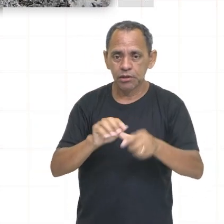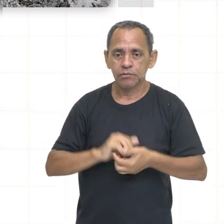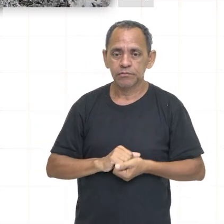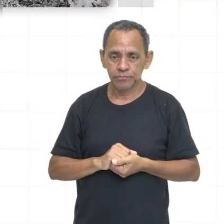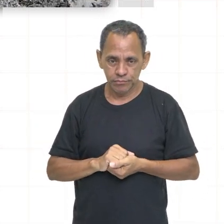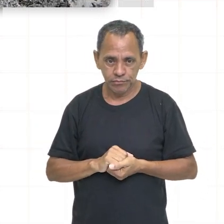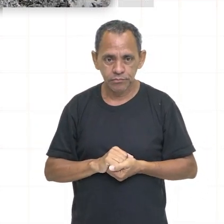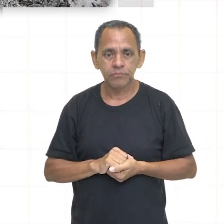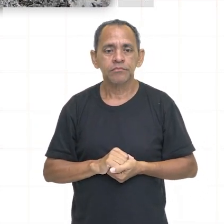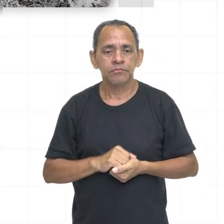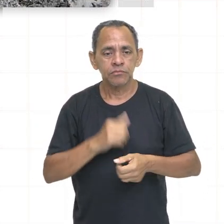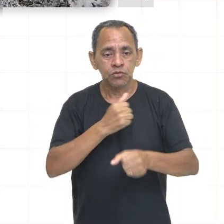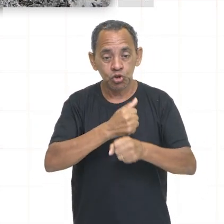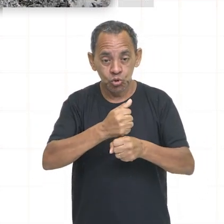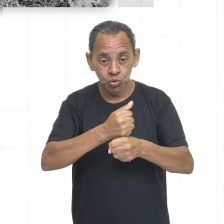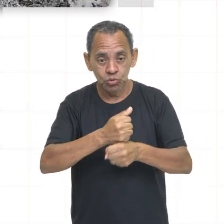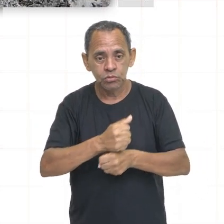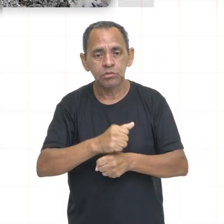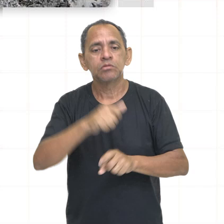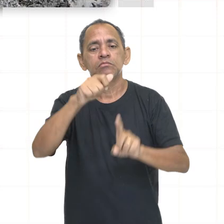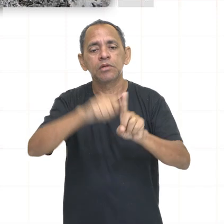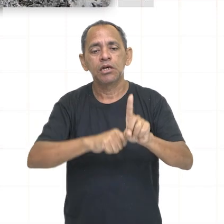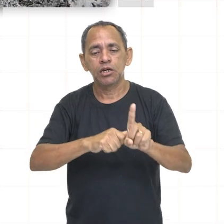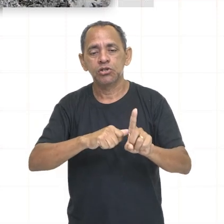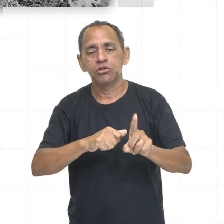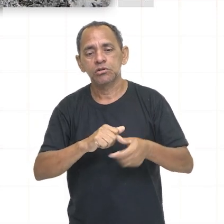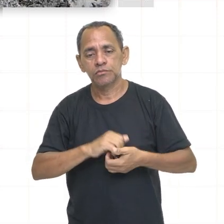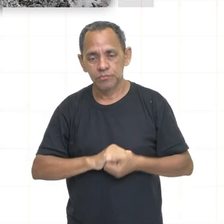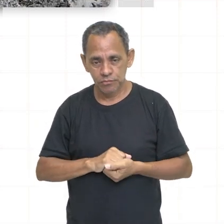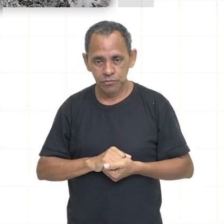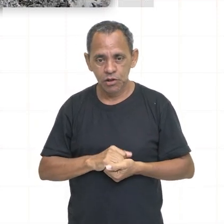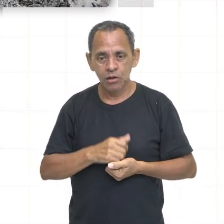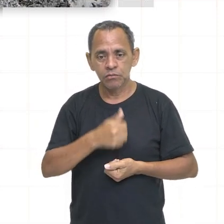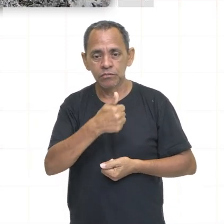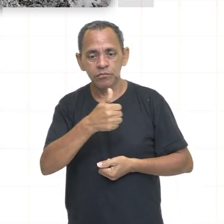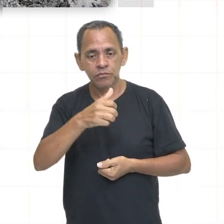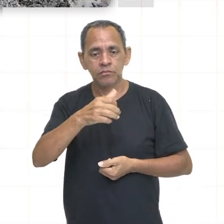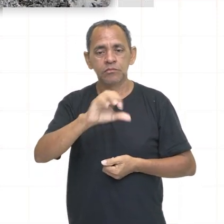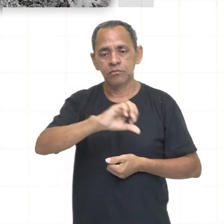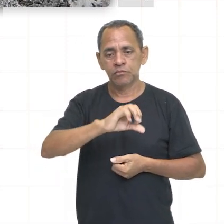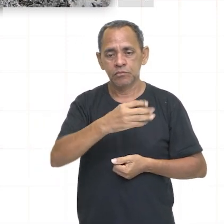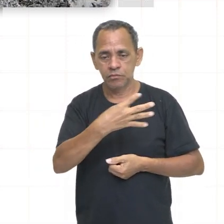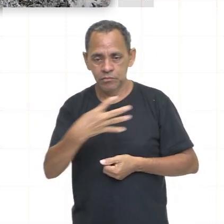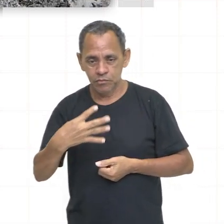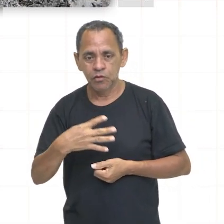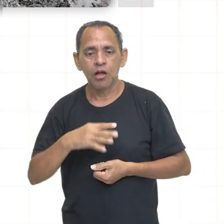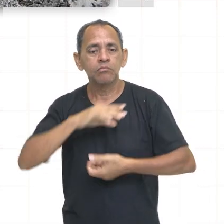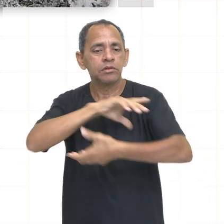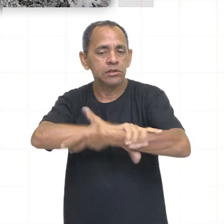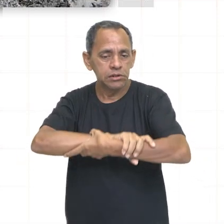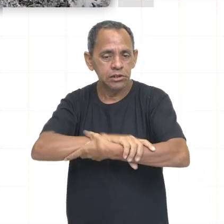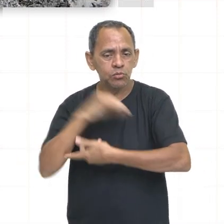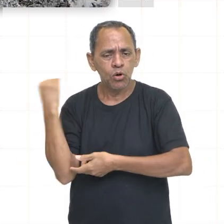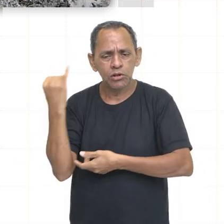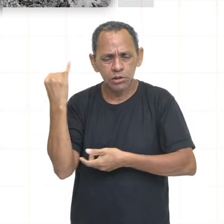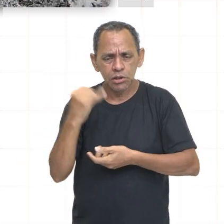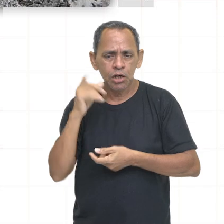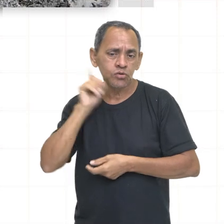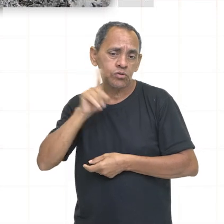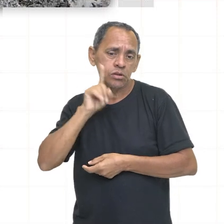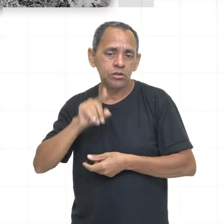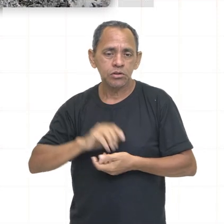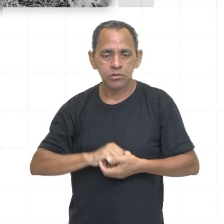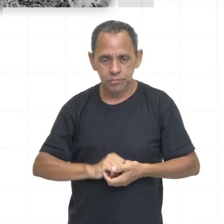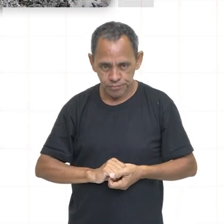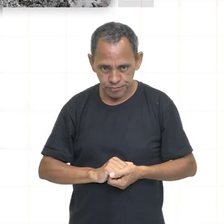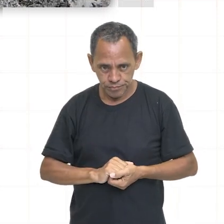de 1944. Getúlio firma acordos econômicos importantes com os Estados Unidos. Professor,